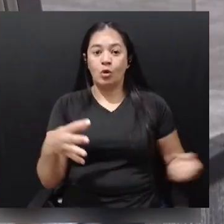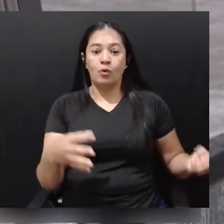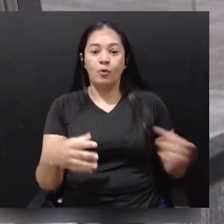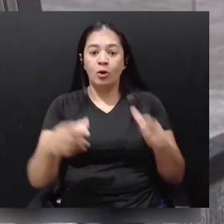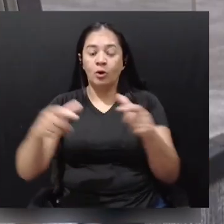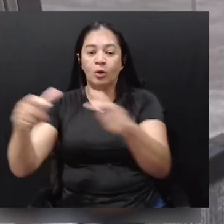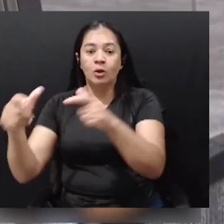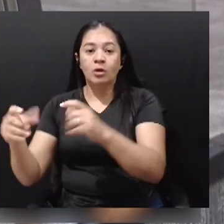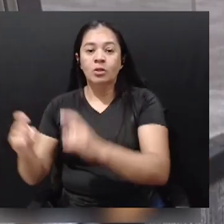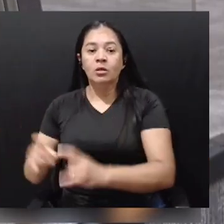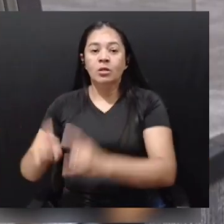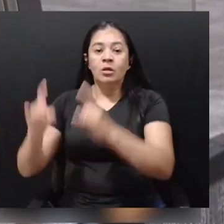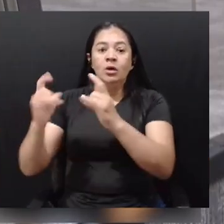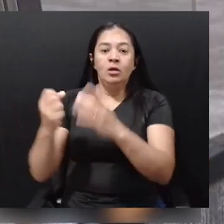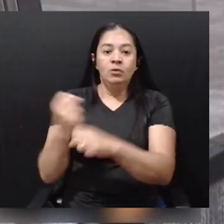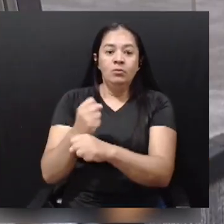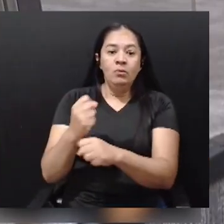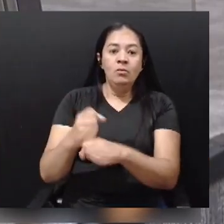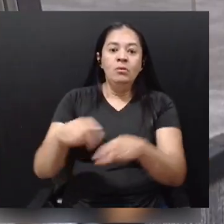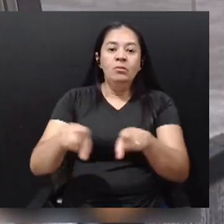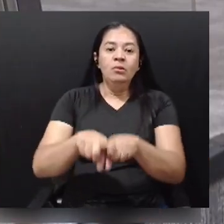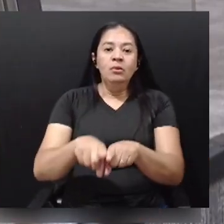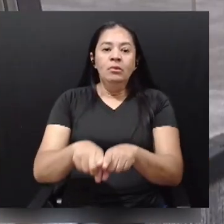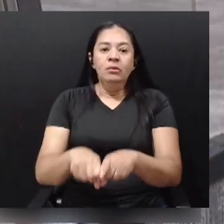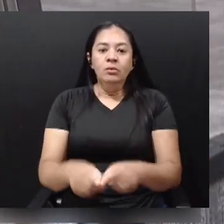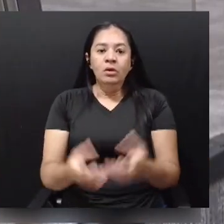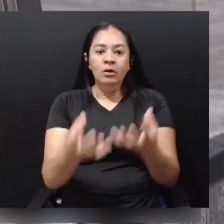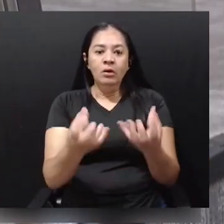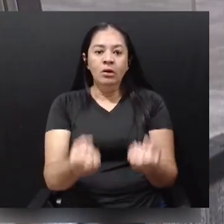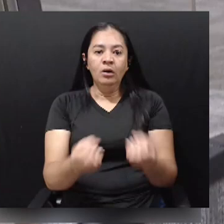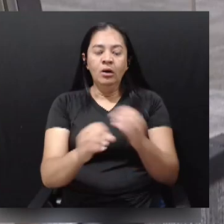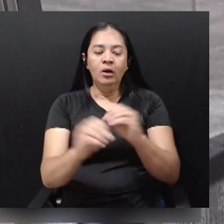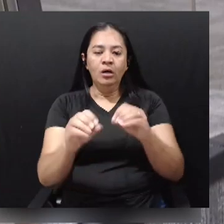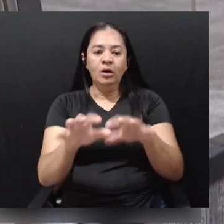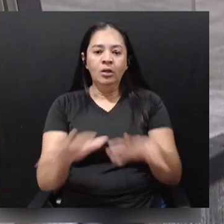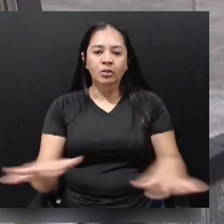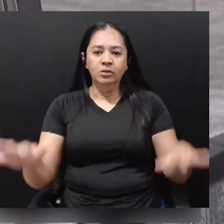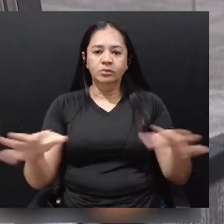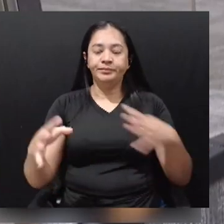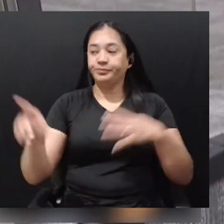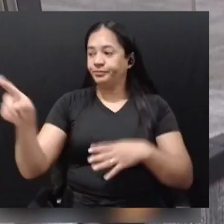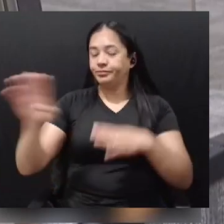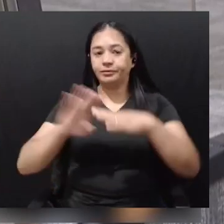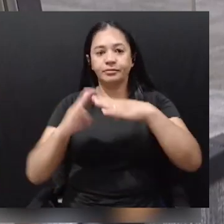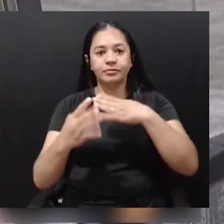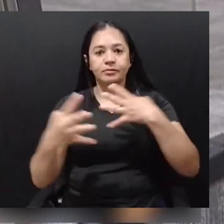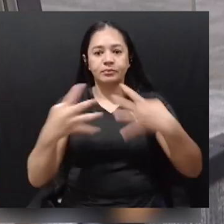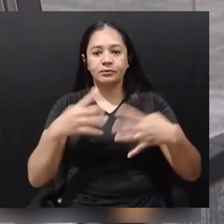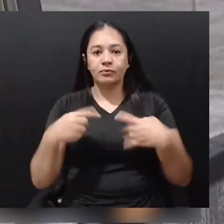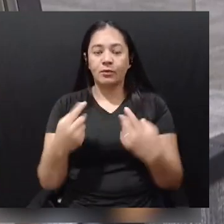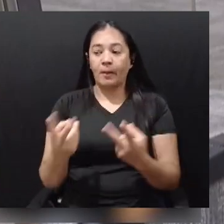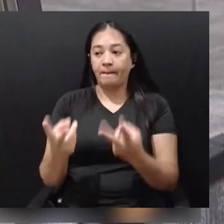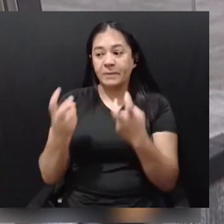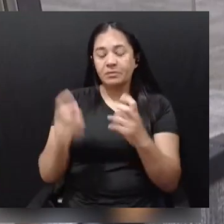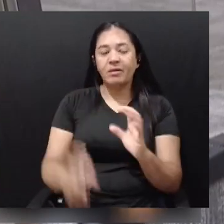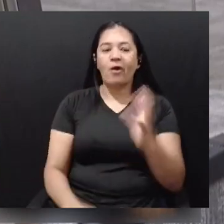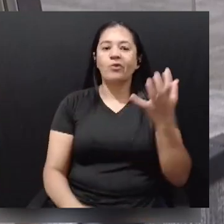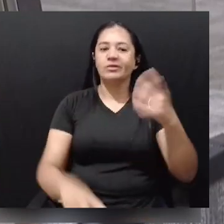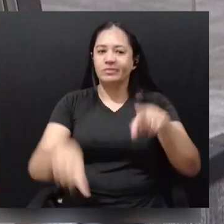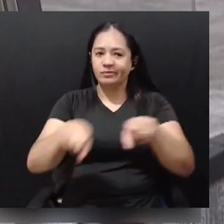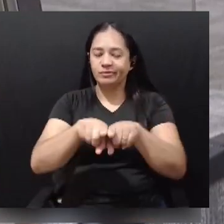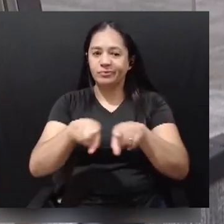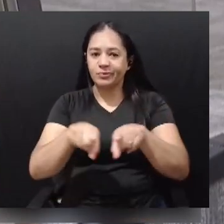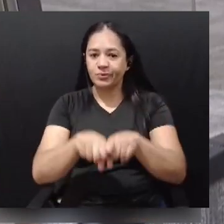de impermeabilização dessas áreas. Em Barão Geraldo a gente está vendo isso acontecer também, inclusive a nossa contraposição